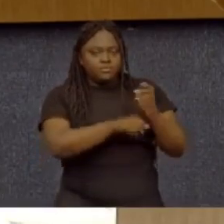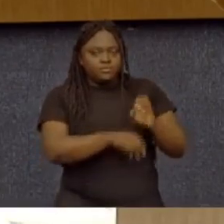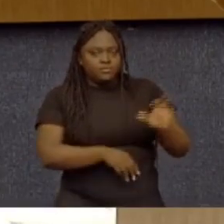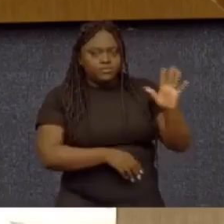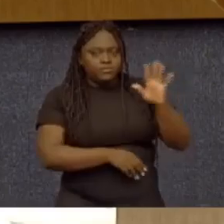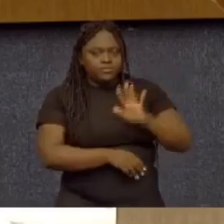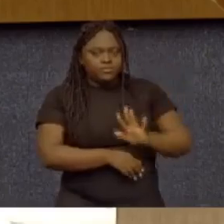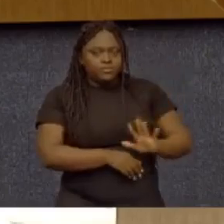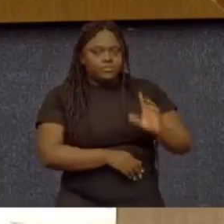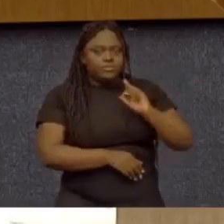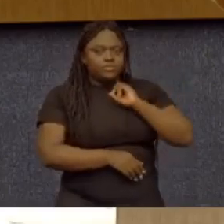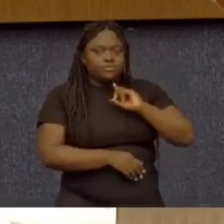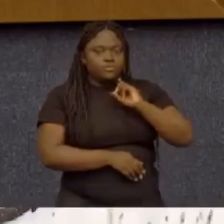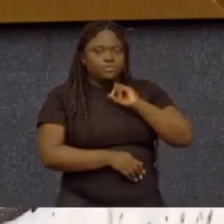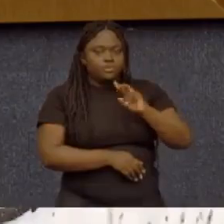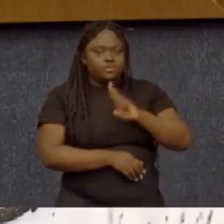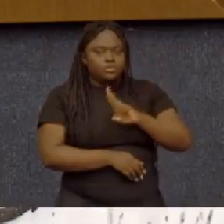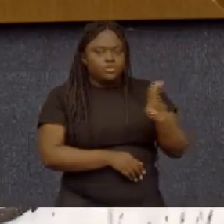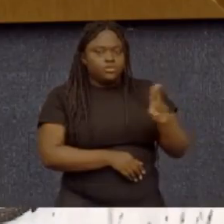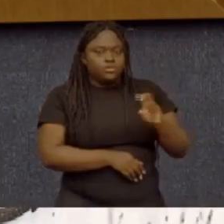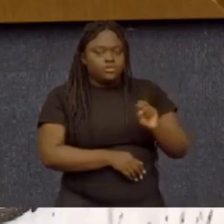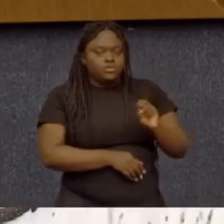Gerais, Sandro Drummond Brandão.